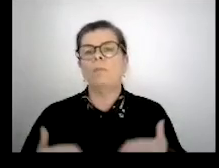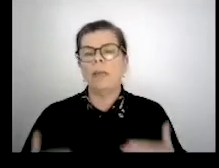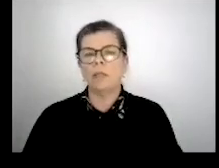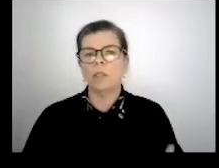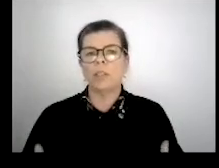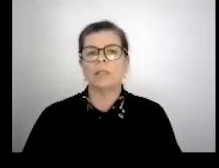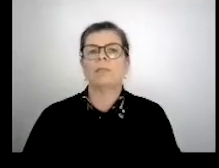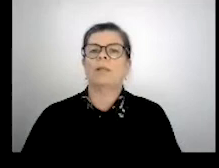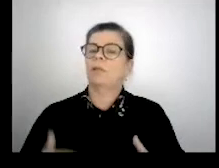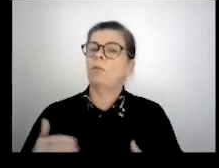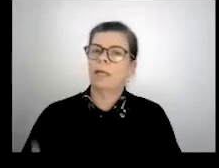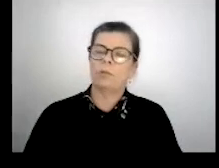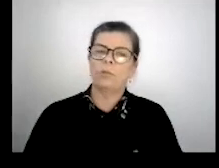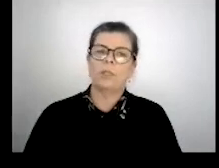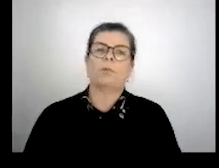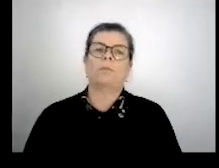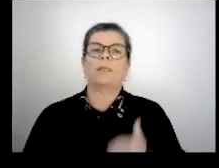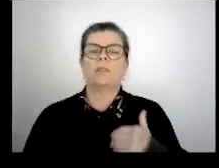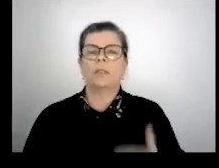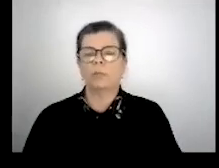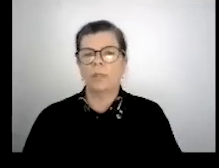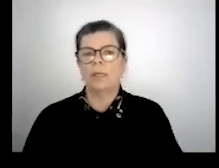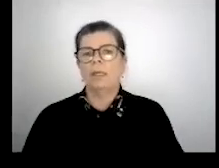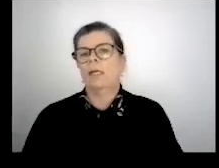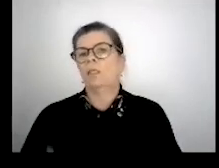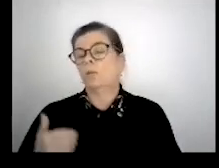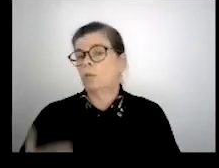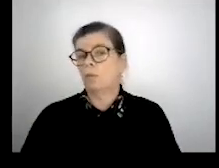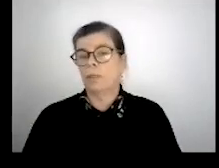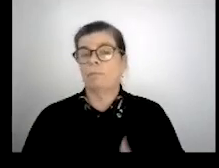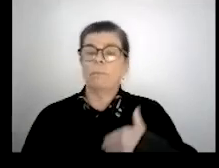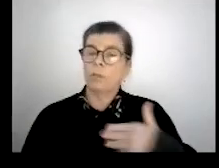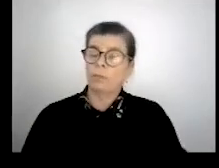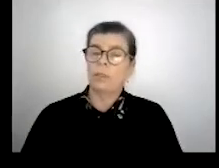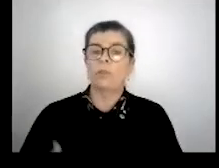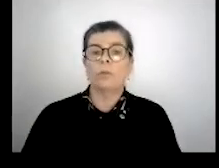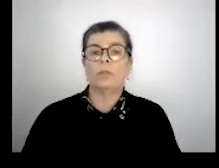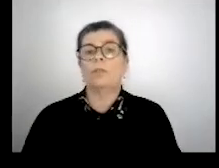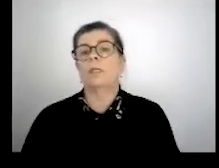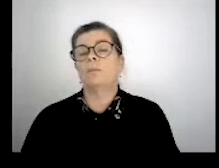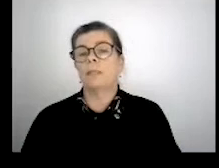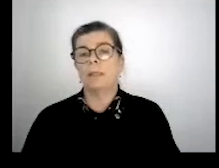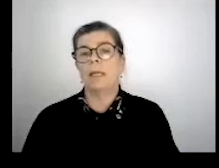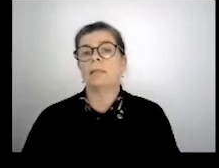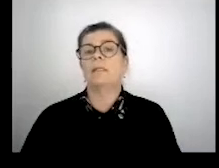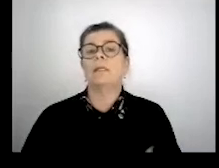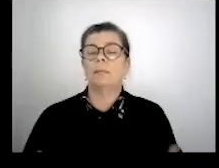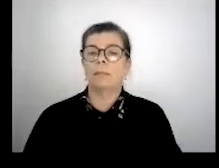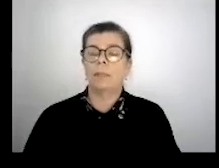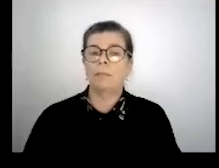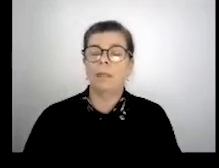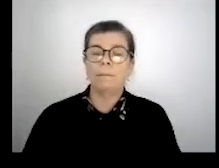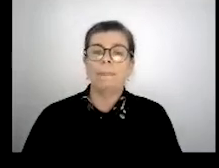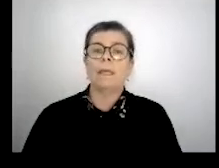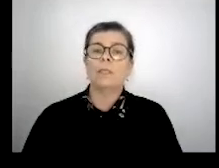ideal realmente que a gente tenha simulados anuais, como diz as próprias acreditações. A gente conseguiu fazer, nós estávamos fazendo de 2 em 2 anos, mas a ideia é que assim que terminar